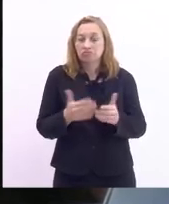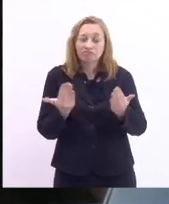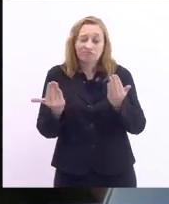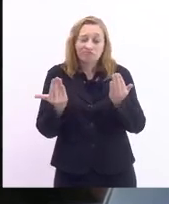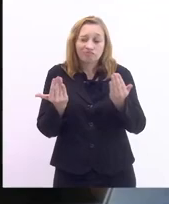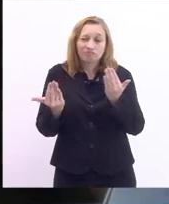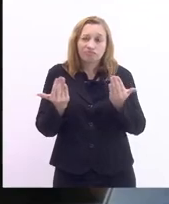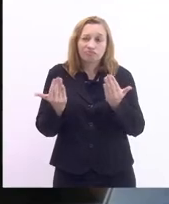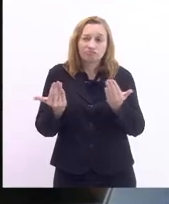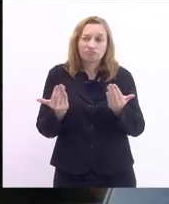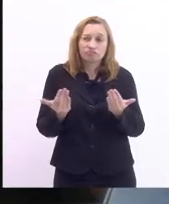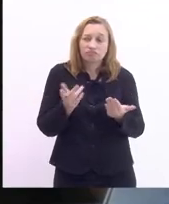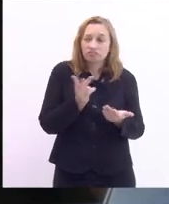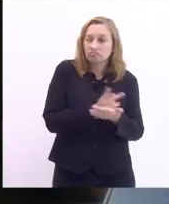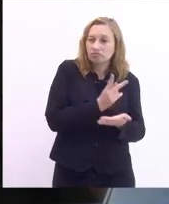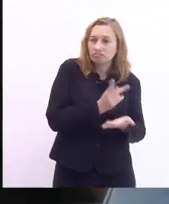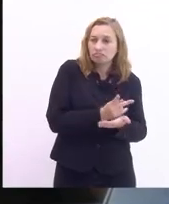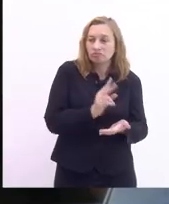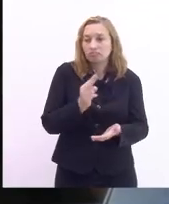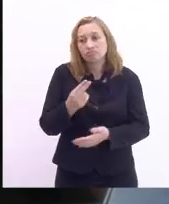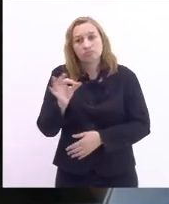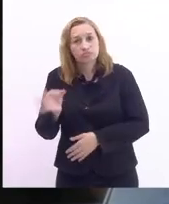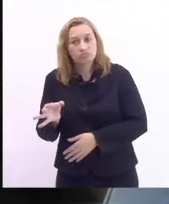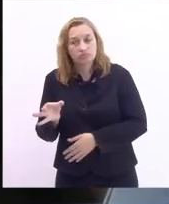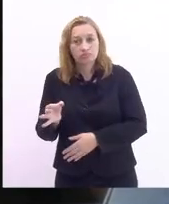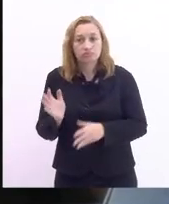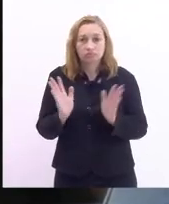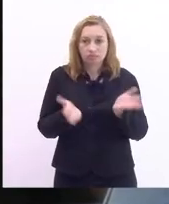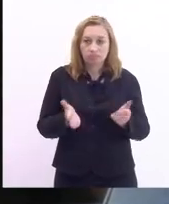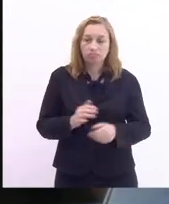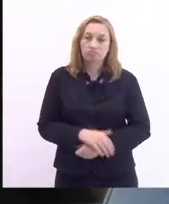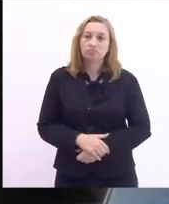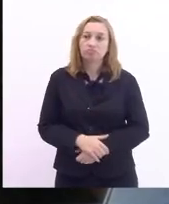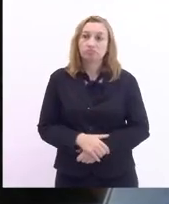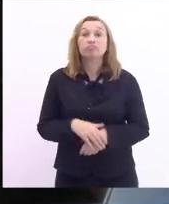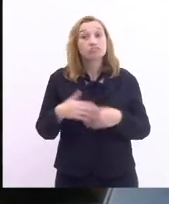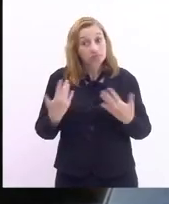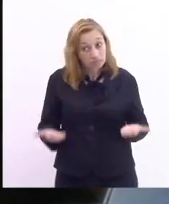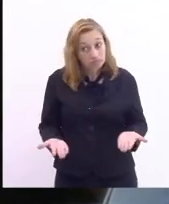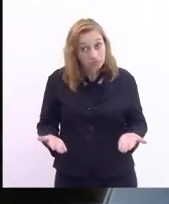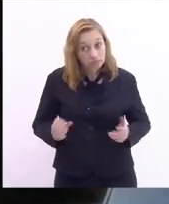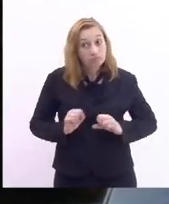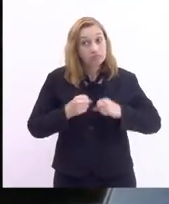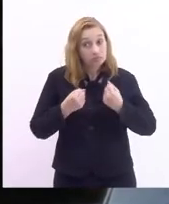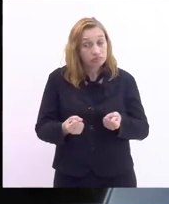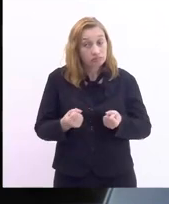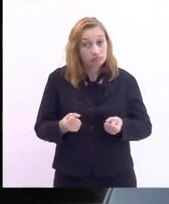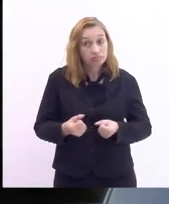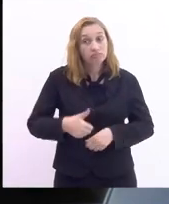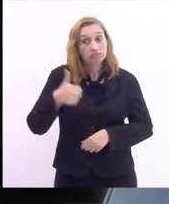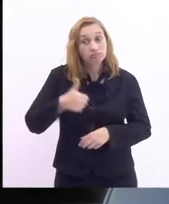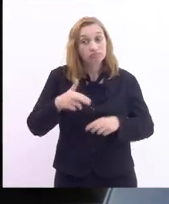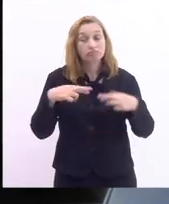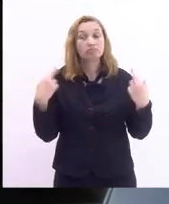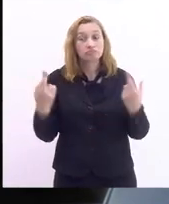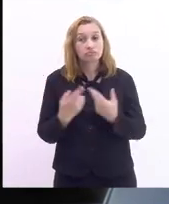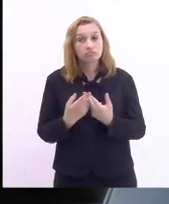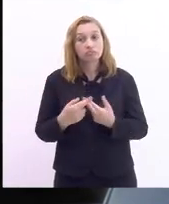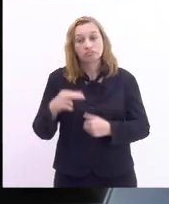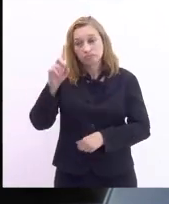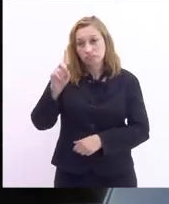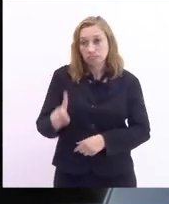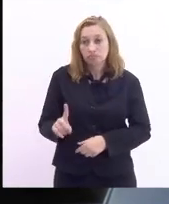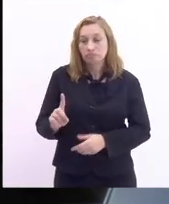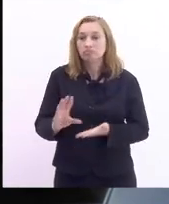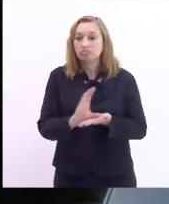suspeita da legitimidade dessa posse que estamos tendo hoje então eu defendo que na primeira reunião de